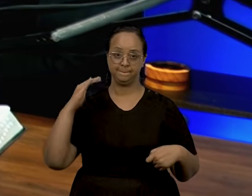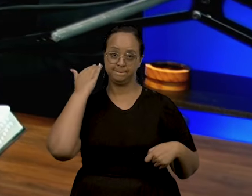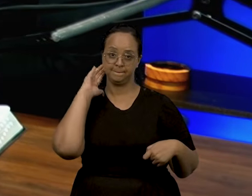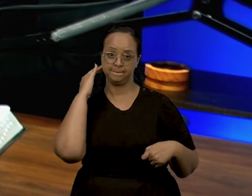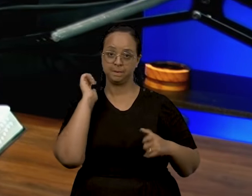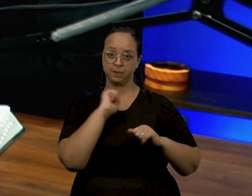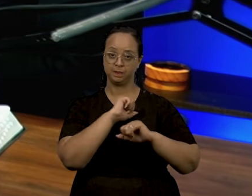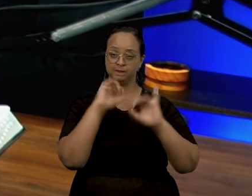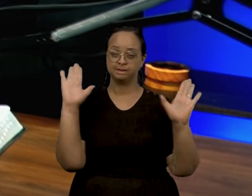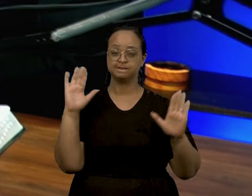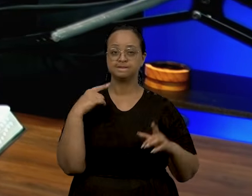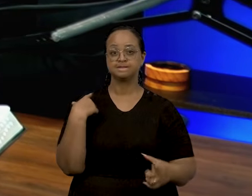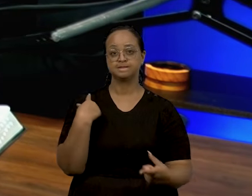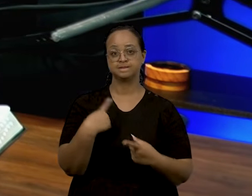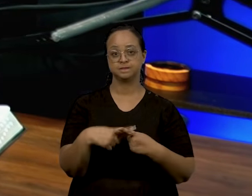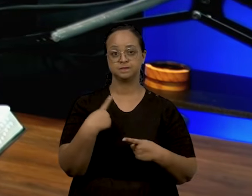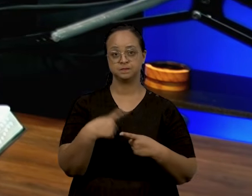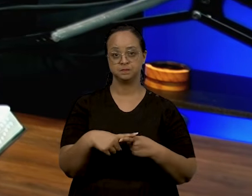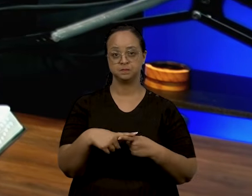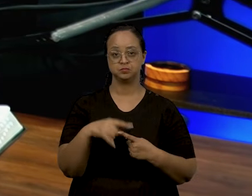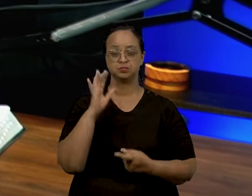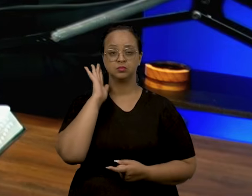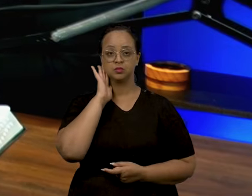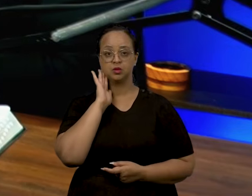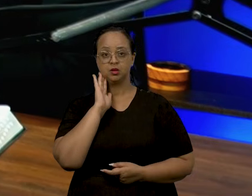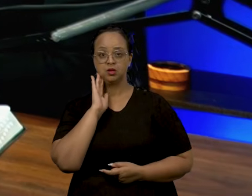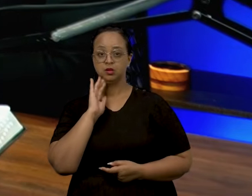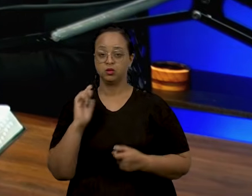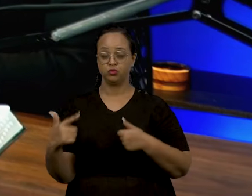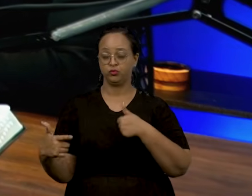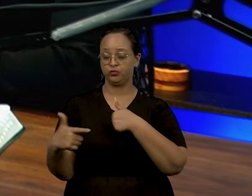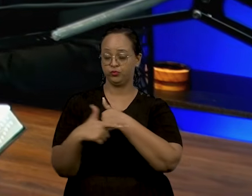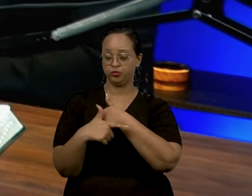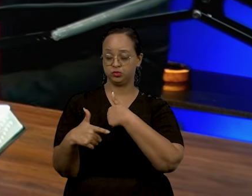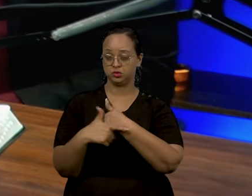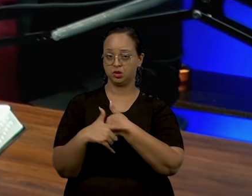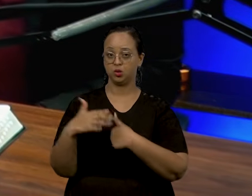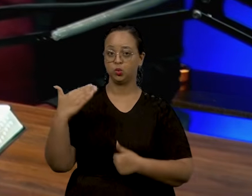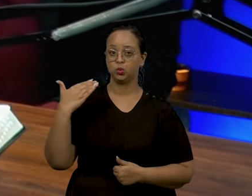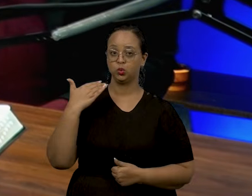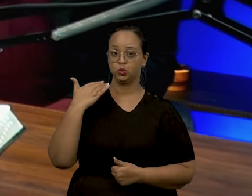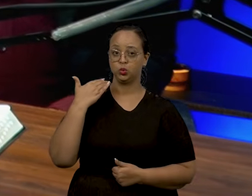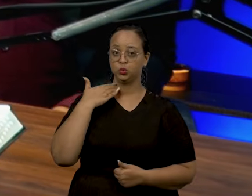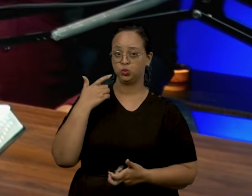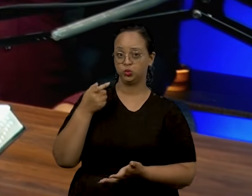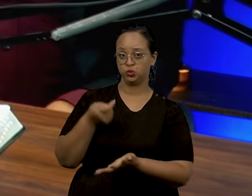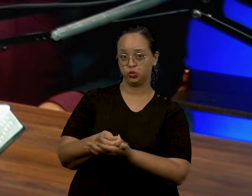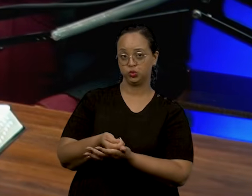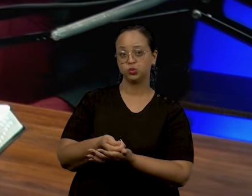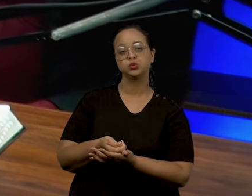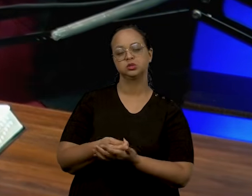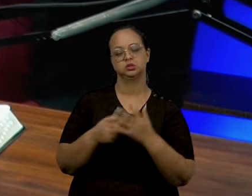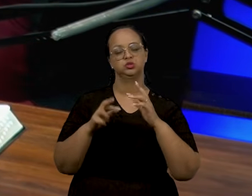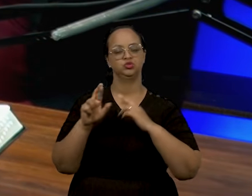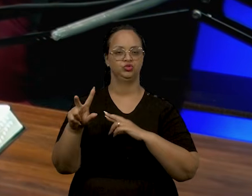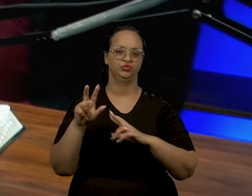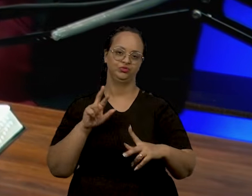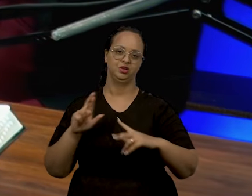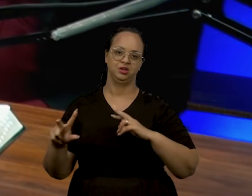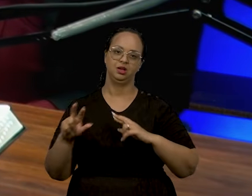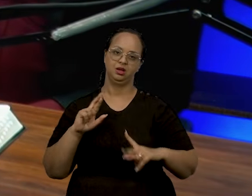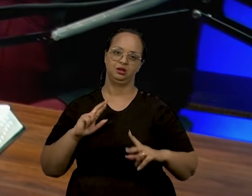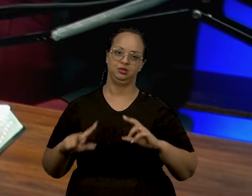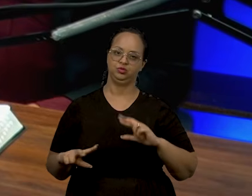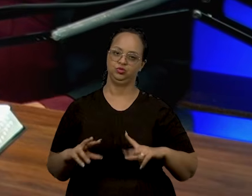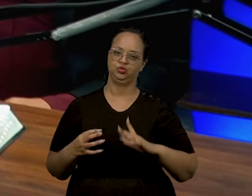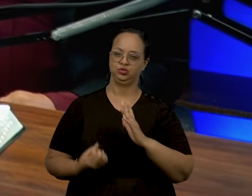diferentes de acordo com o passar do tempo, né? Quando a gente olha especificamente para o povo de Israel, nós vamos ver que a